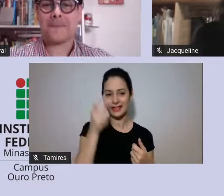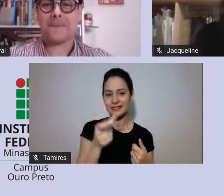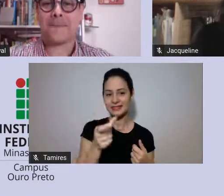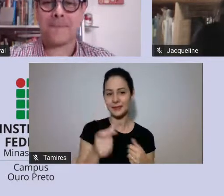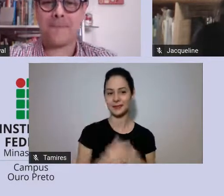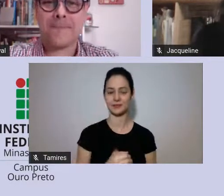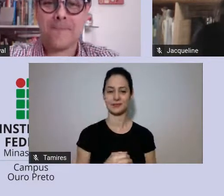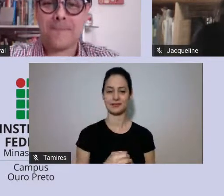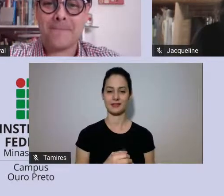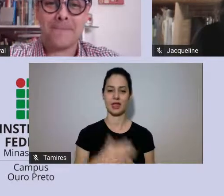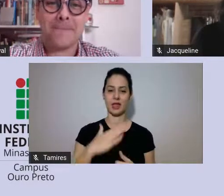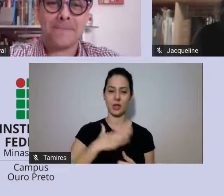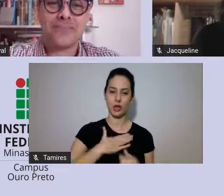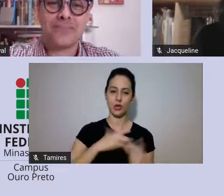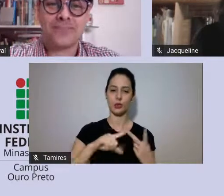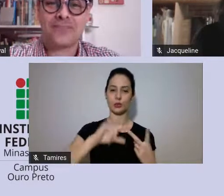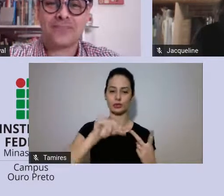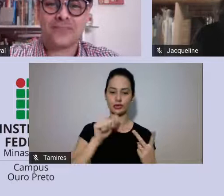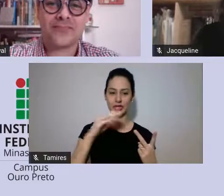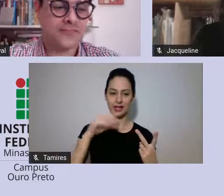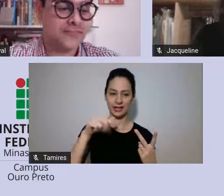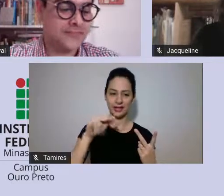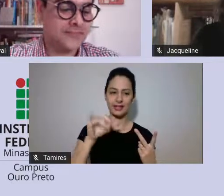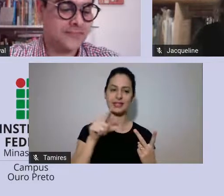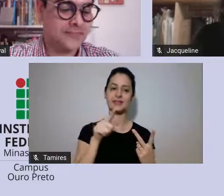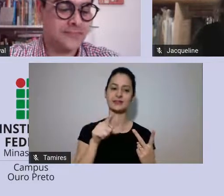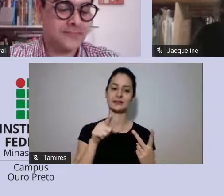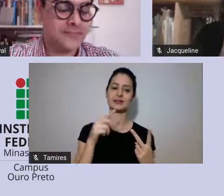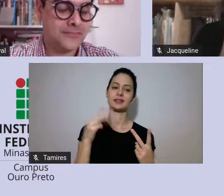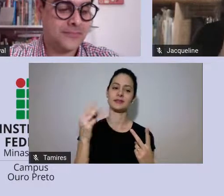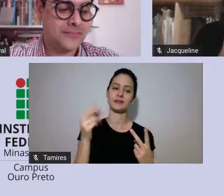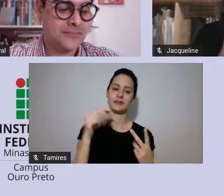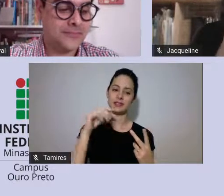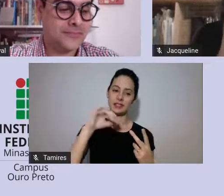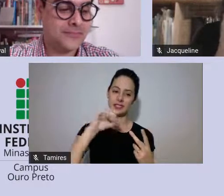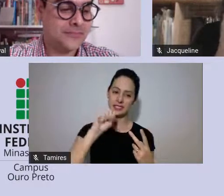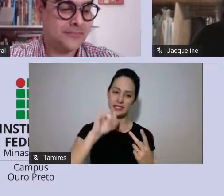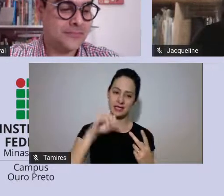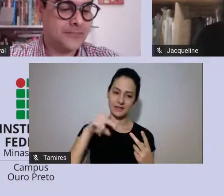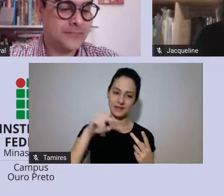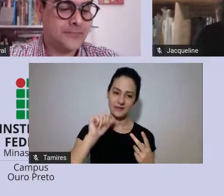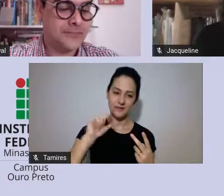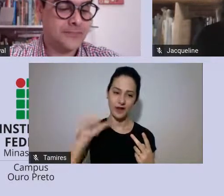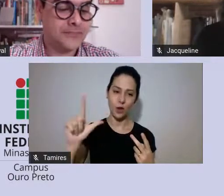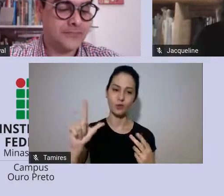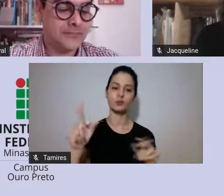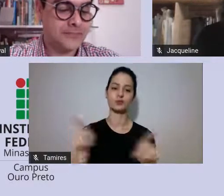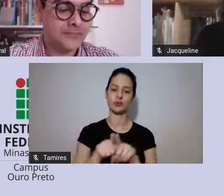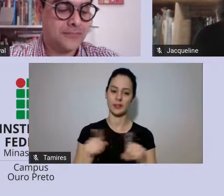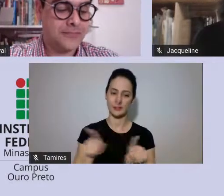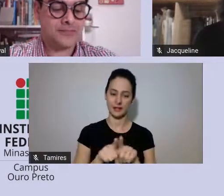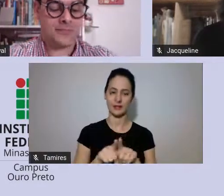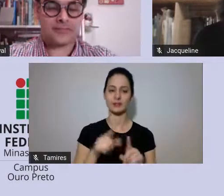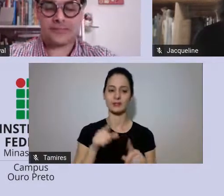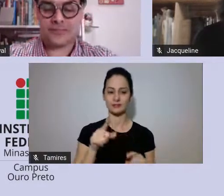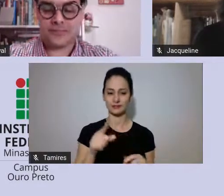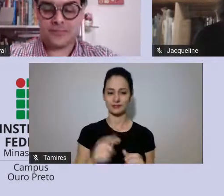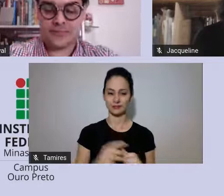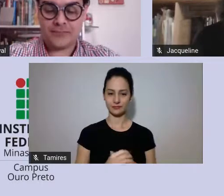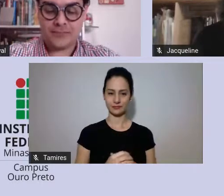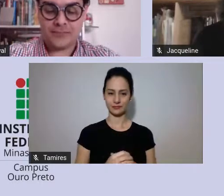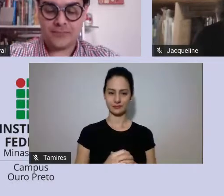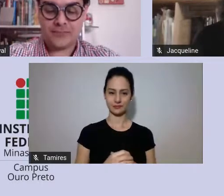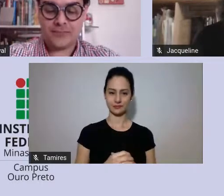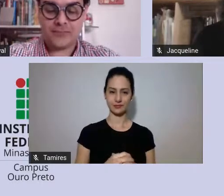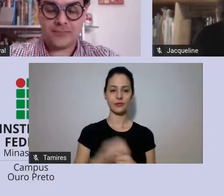a Jaqueline, com participação do Simval, estamos montando a do professor Emir também, que está nos ouvindo